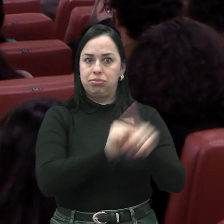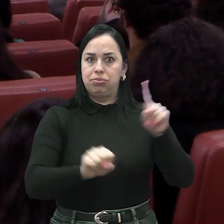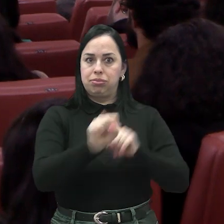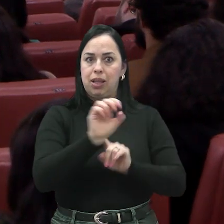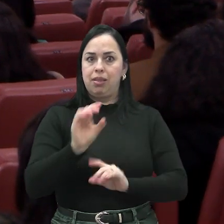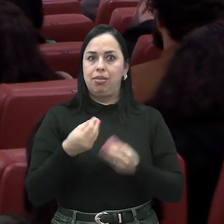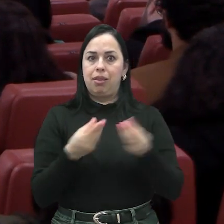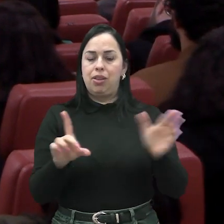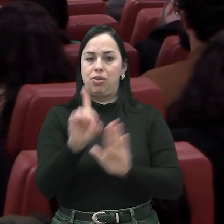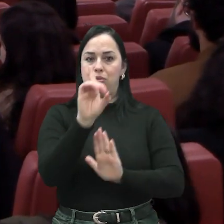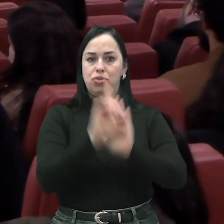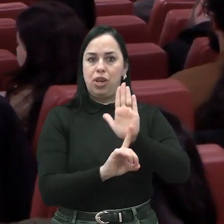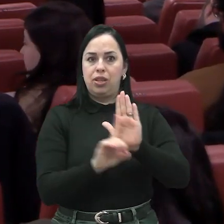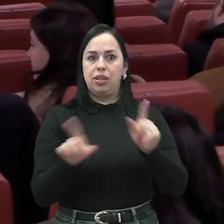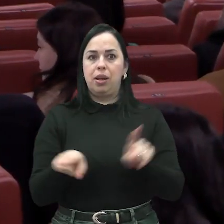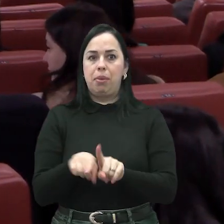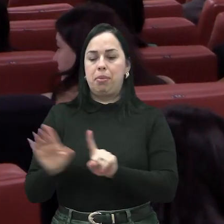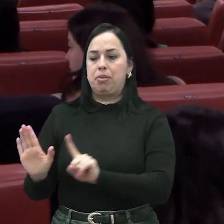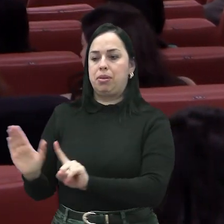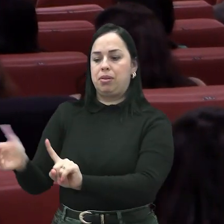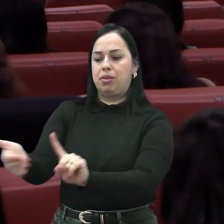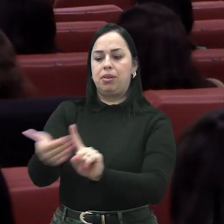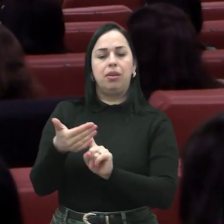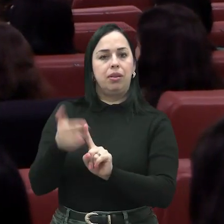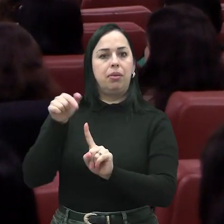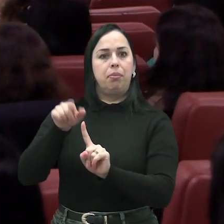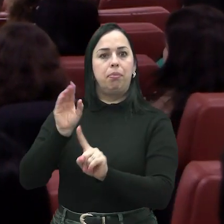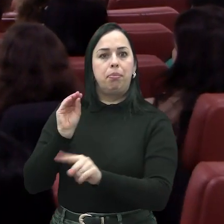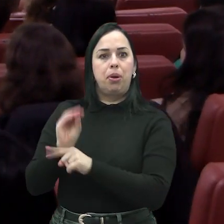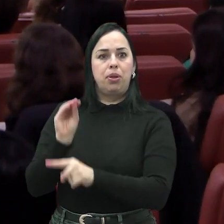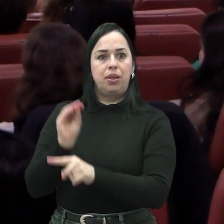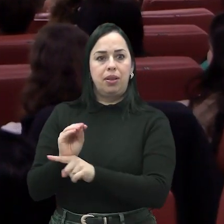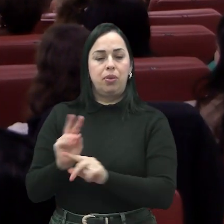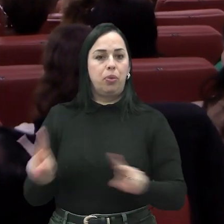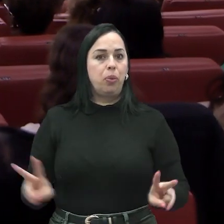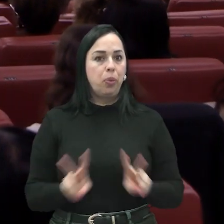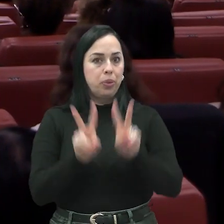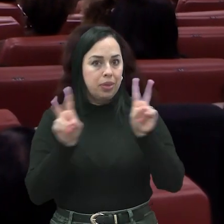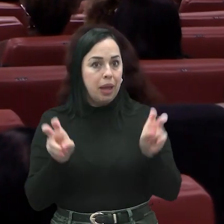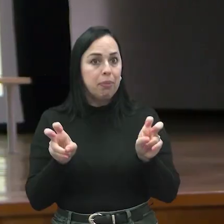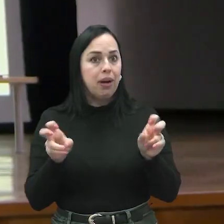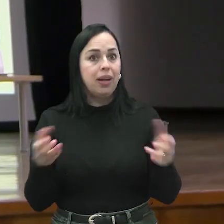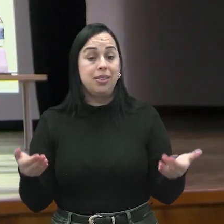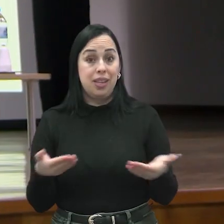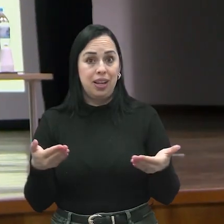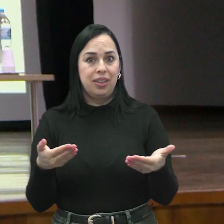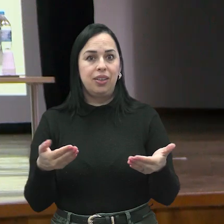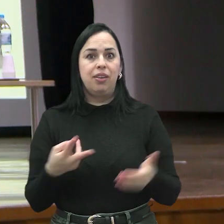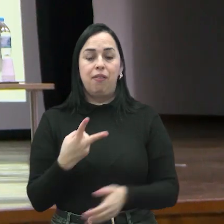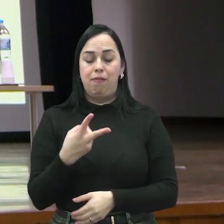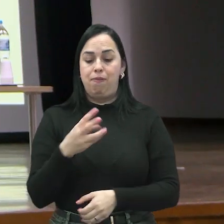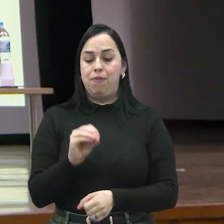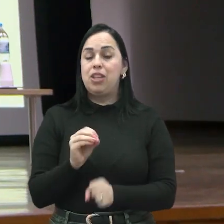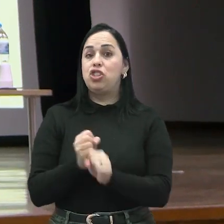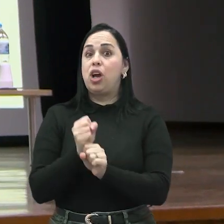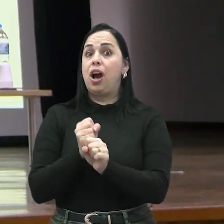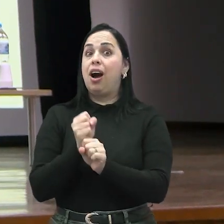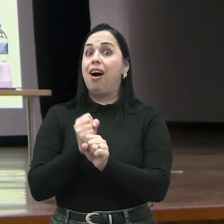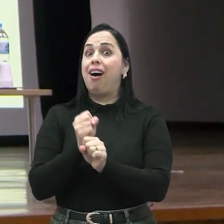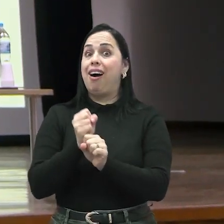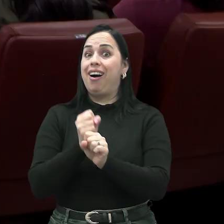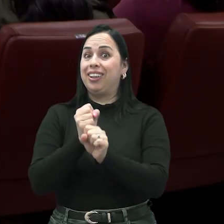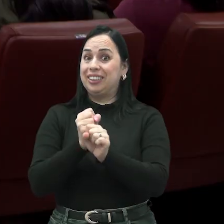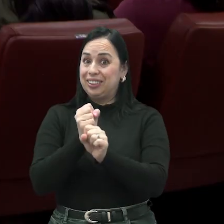social, garantindo direitos e proteção para pessoas em vulnerabilidade. O tema deste ano foi 20 anos